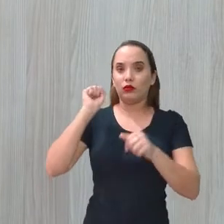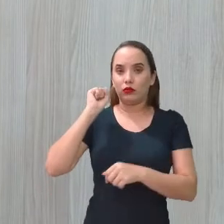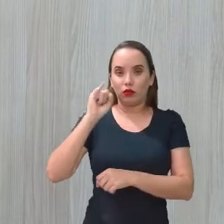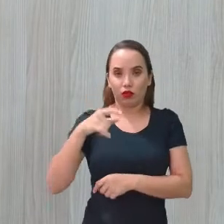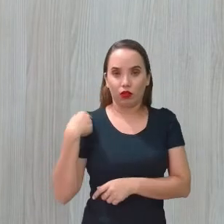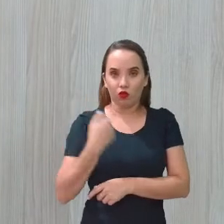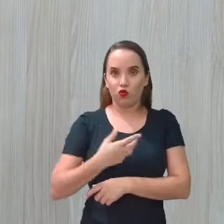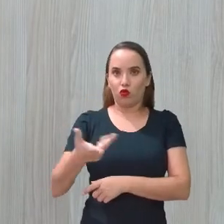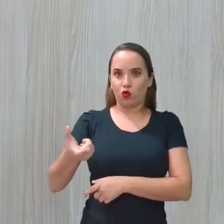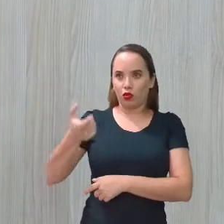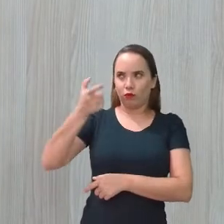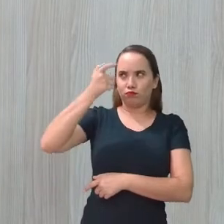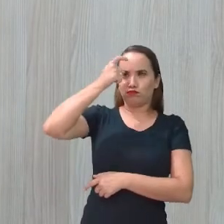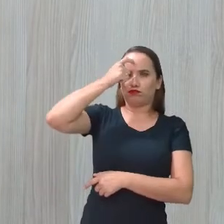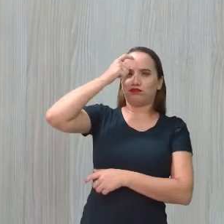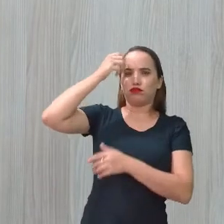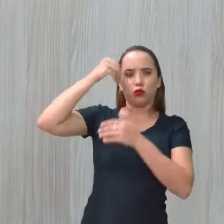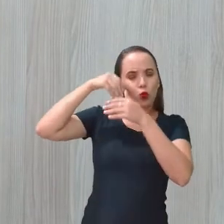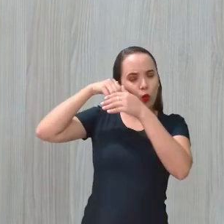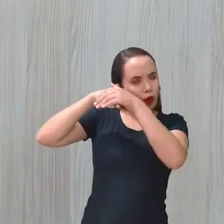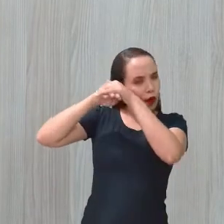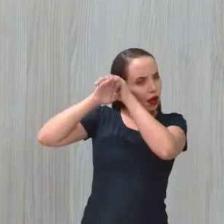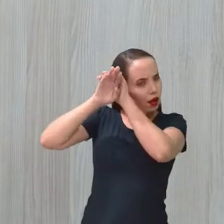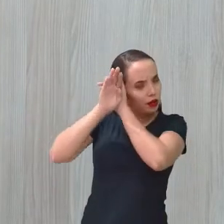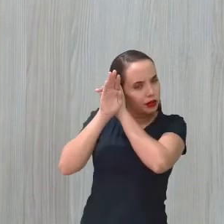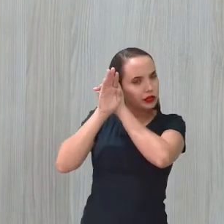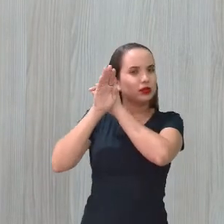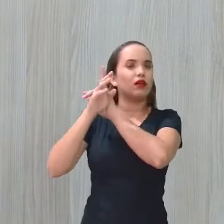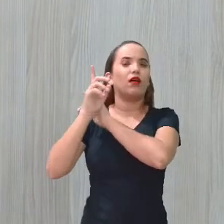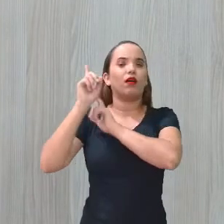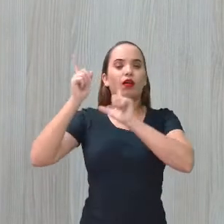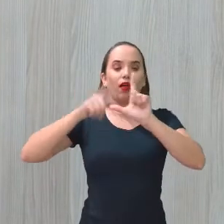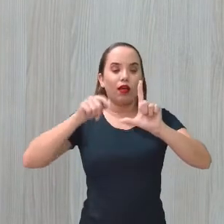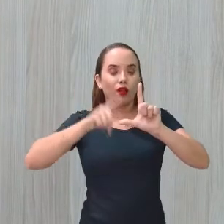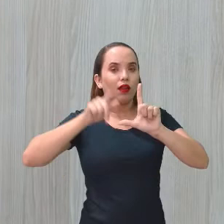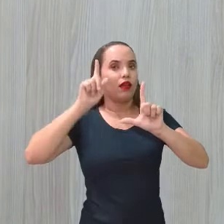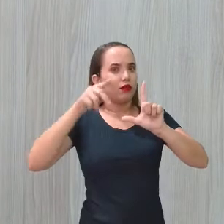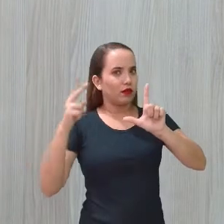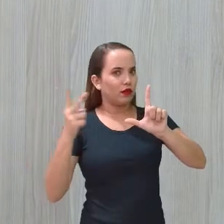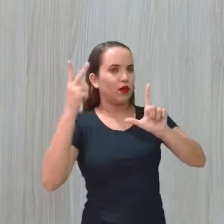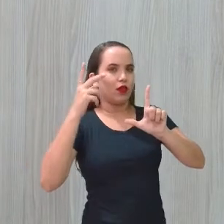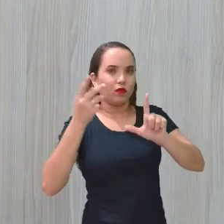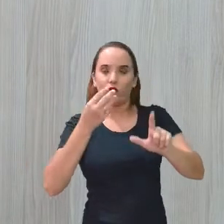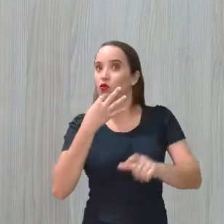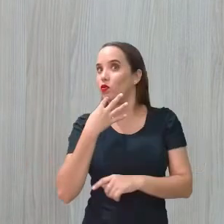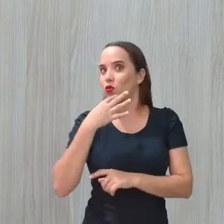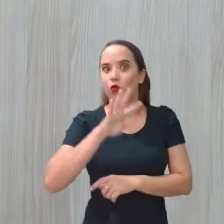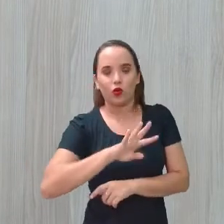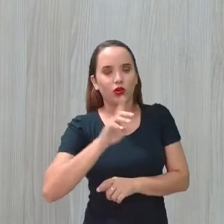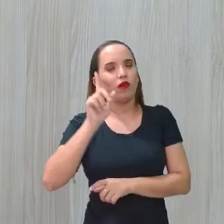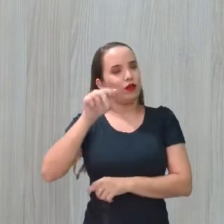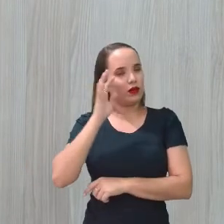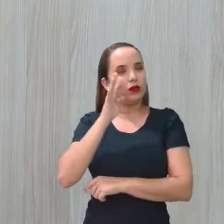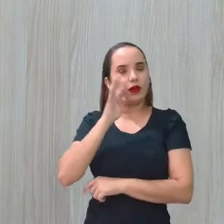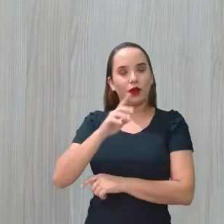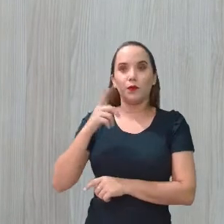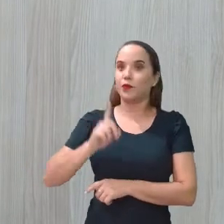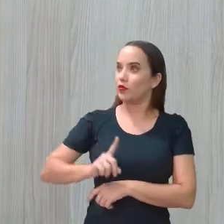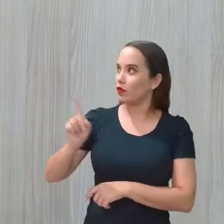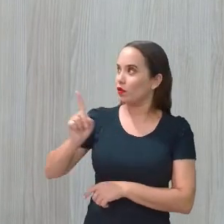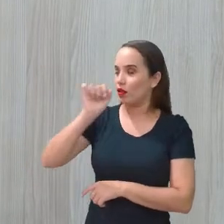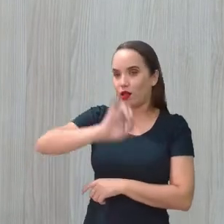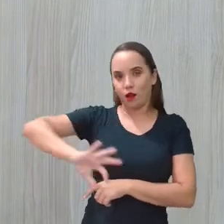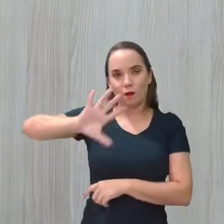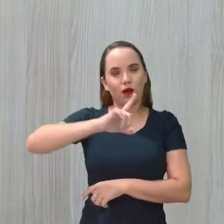nossa mente que essa letra é um valor desconhecido, fica bem legal. E ali a gente está vendo, né? Uma bola